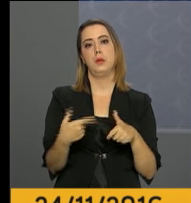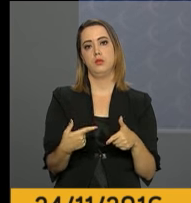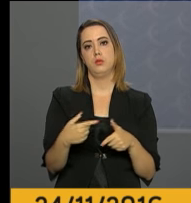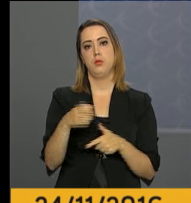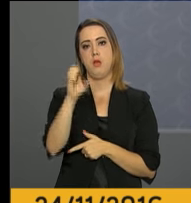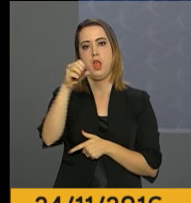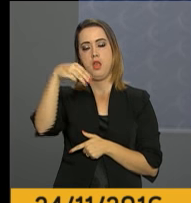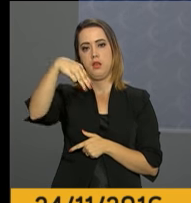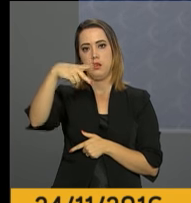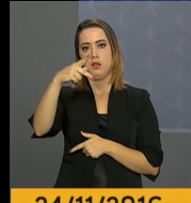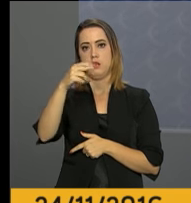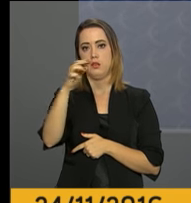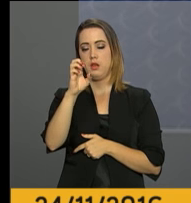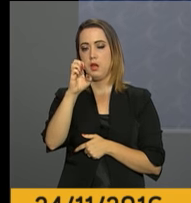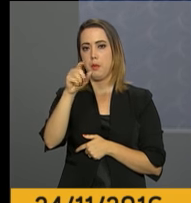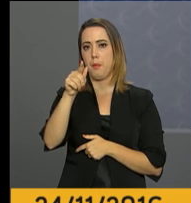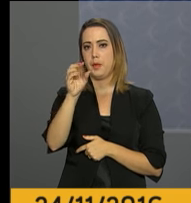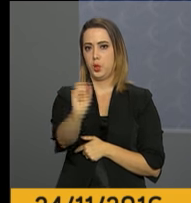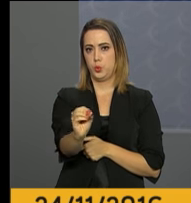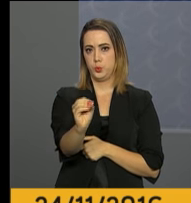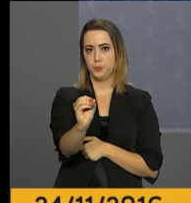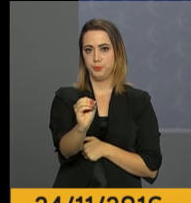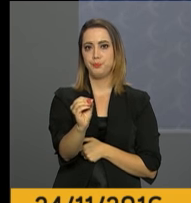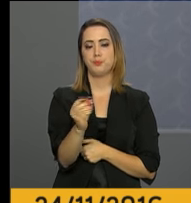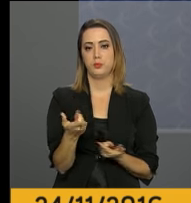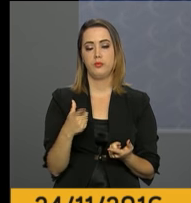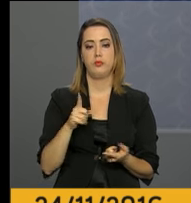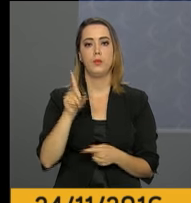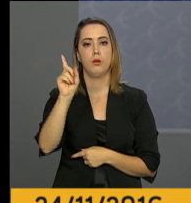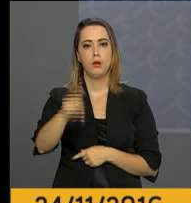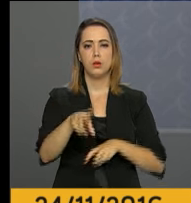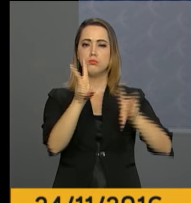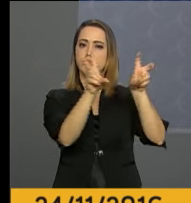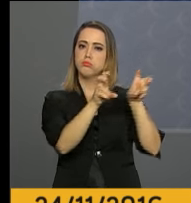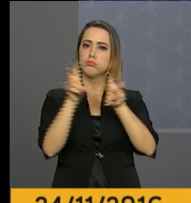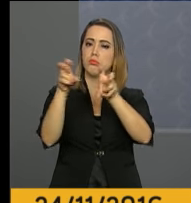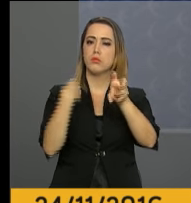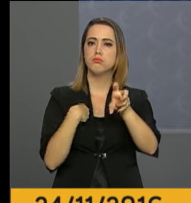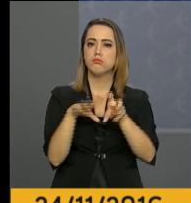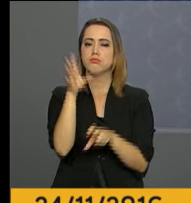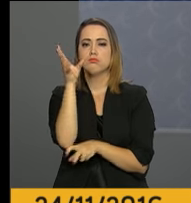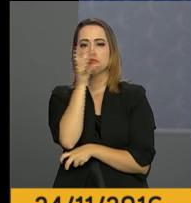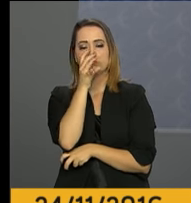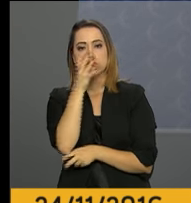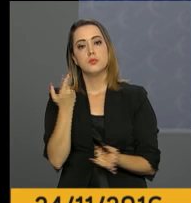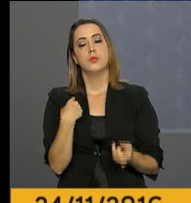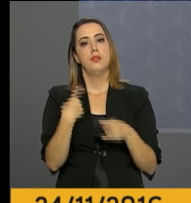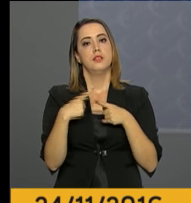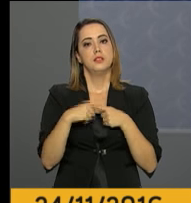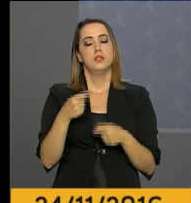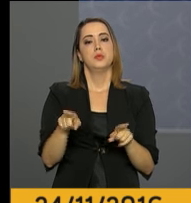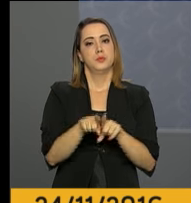estou eh falando que o emprego é um lema que nos inspira porque estamos também